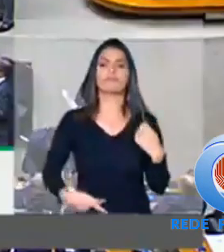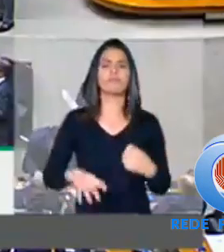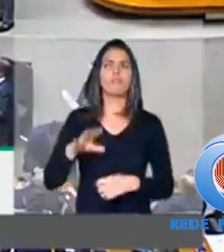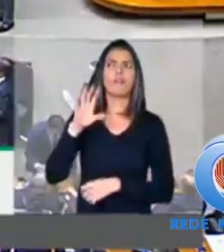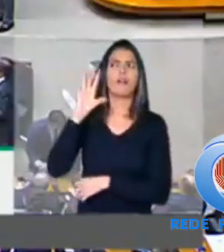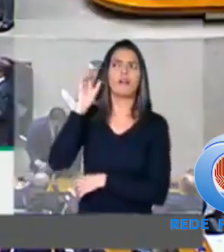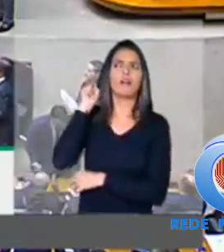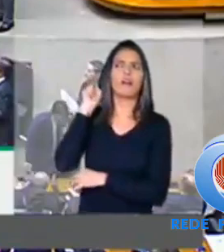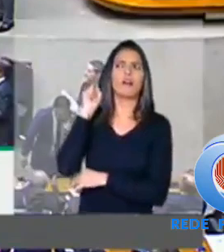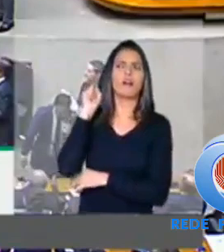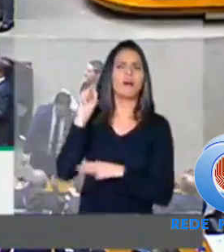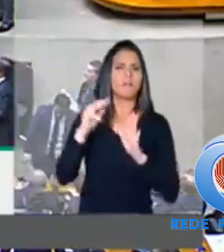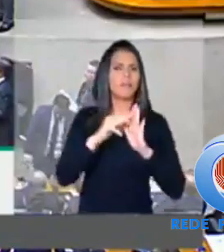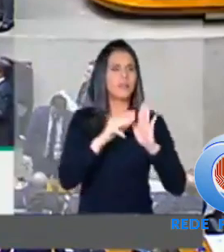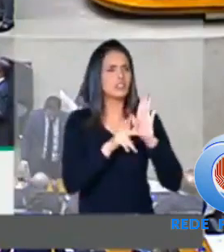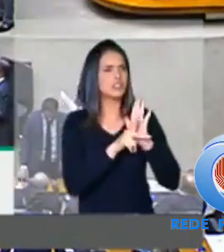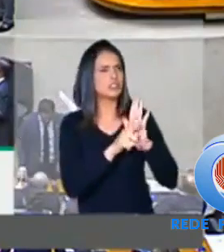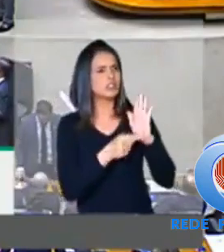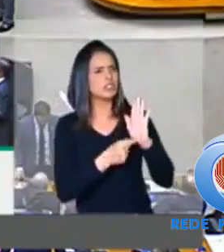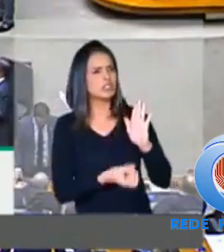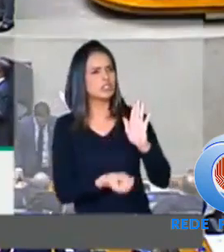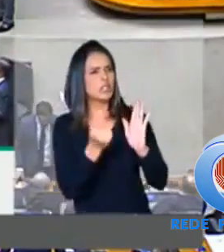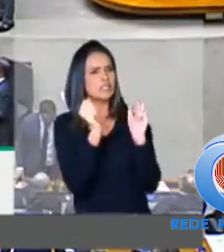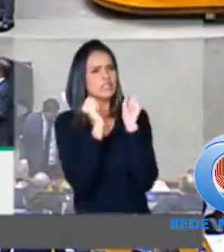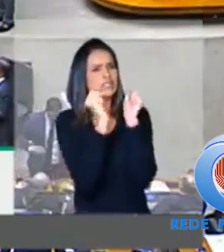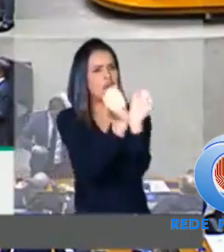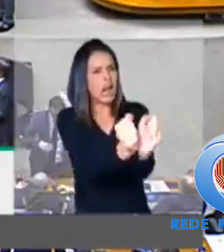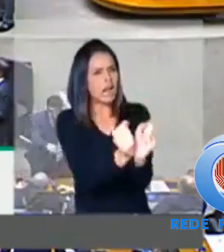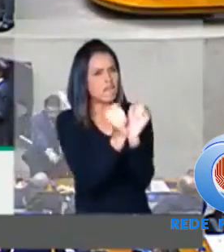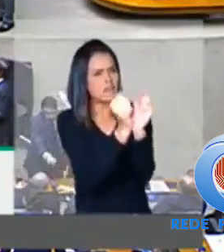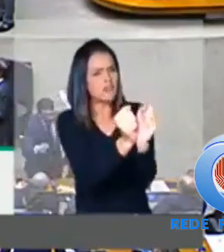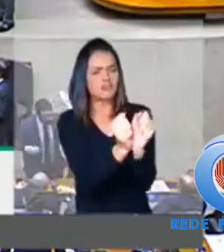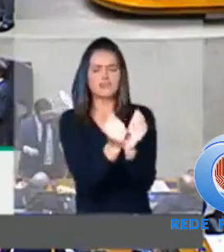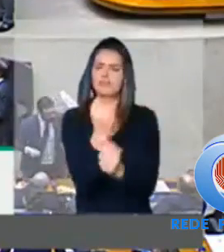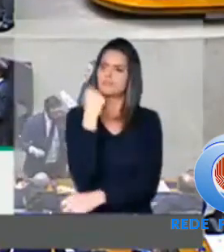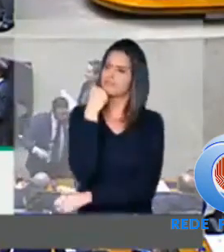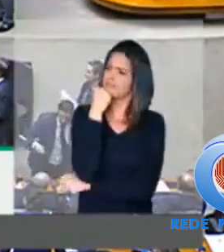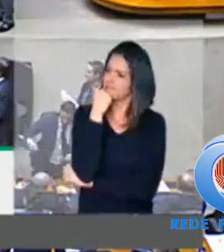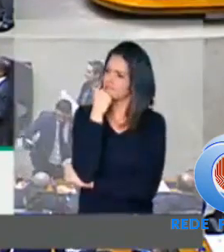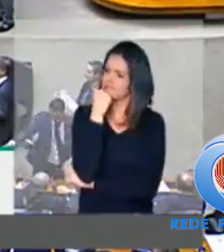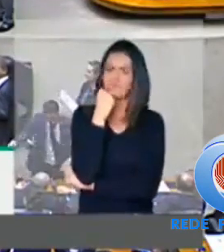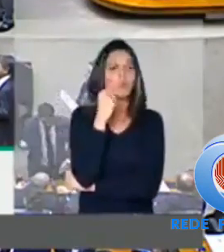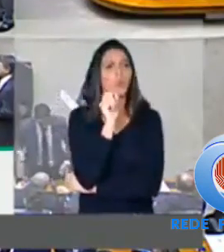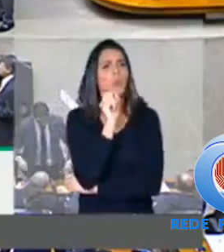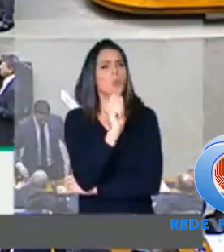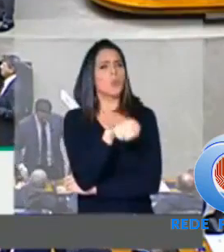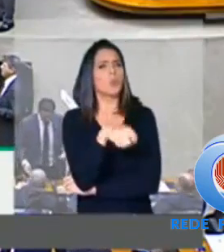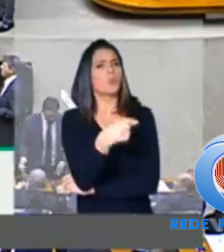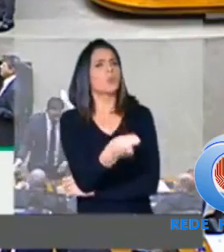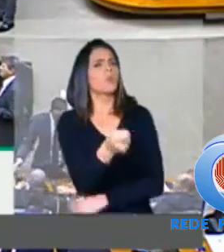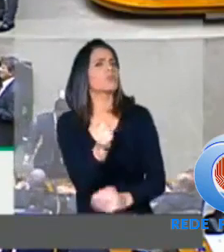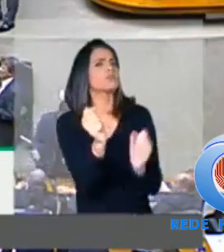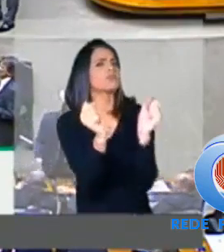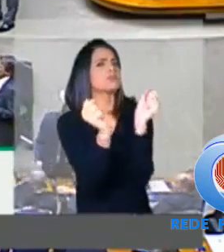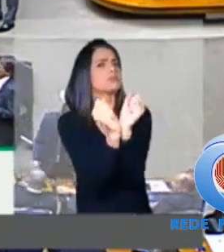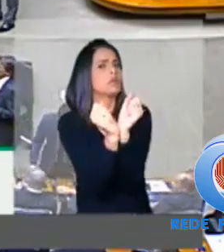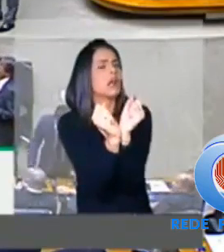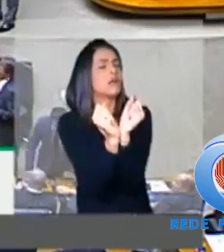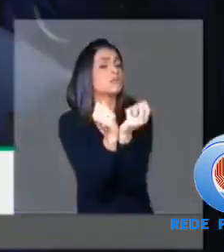a medida provisória seria a medida provisória da escravidão. E eu pergunto o que há de escravidão